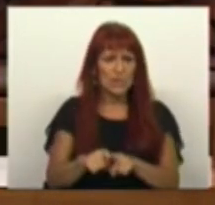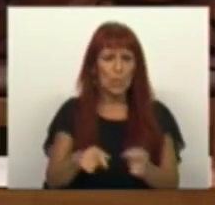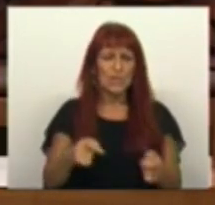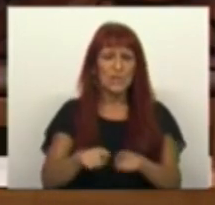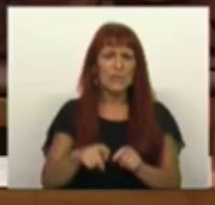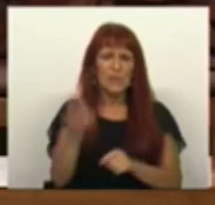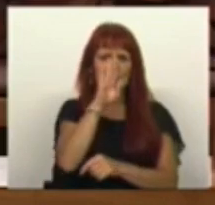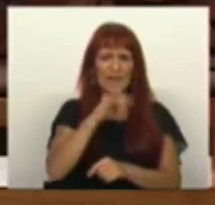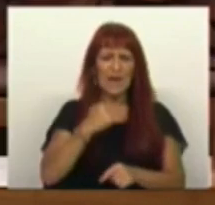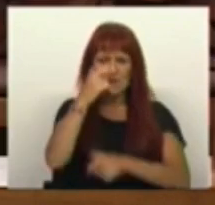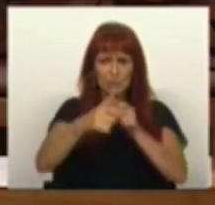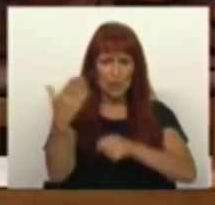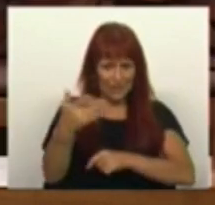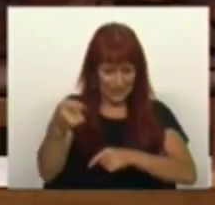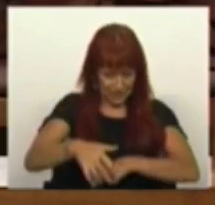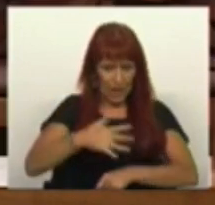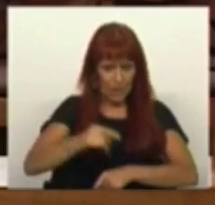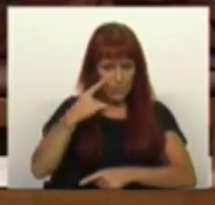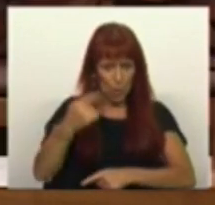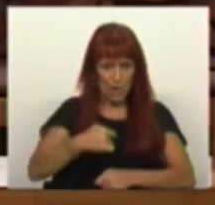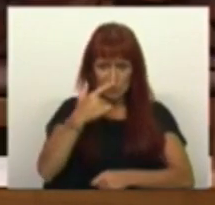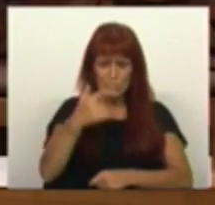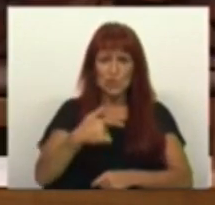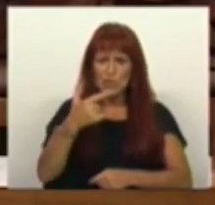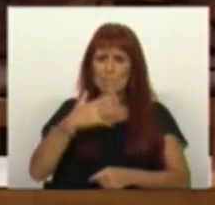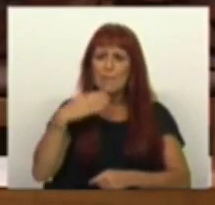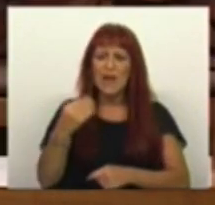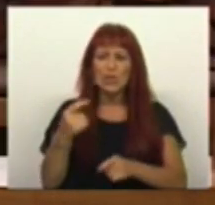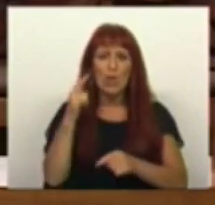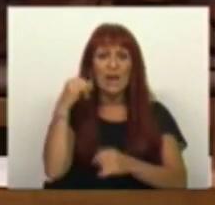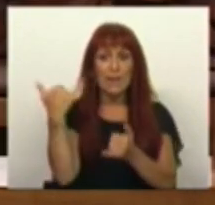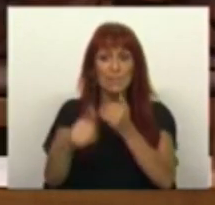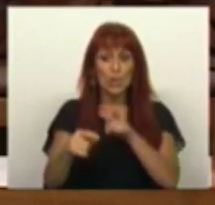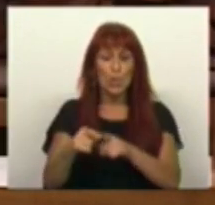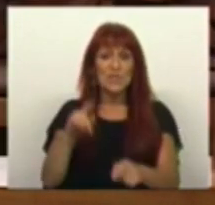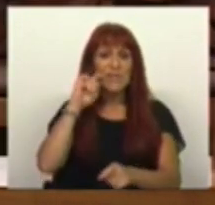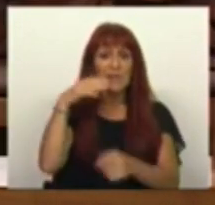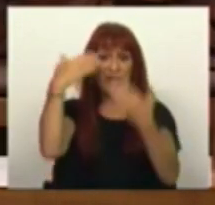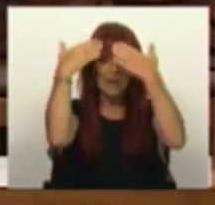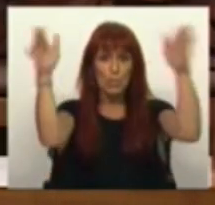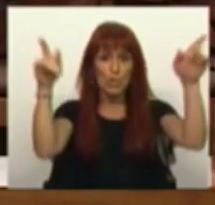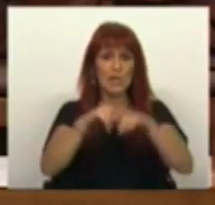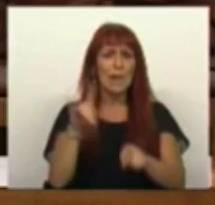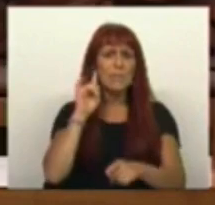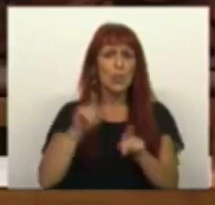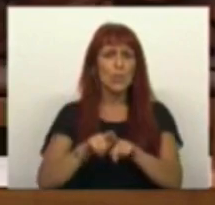lição prática de cidadania? Mostrem aos mais novos que quem corre riscos para defender a democracia